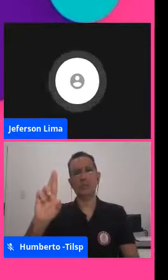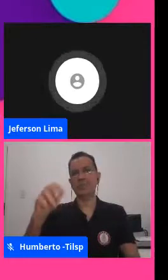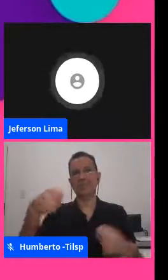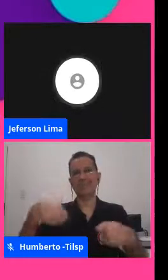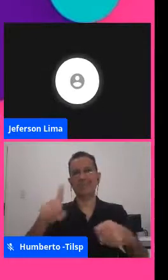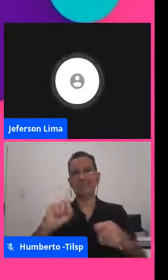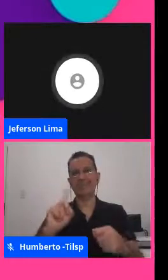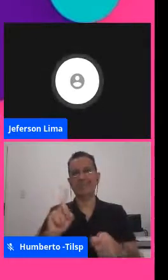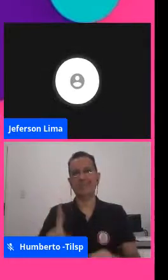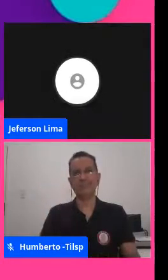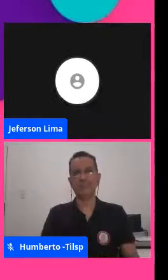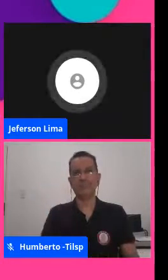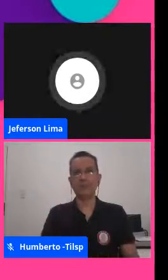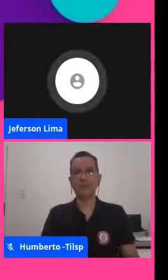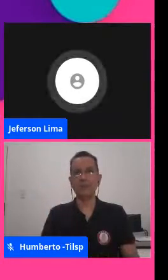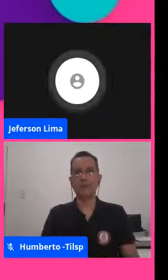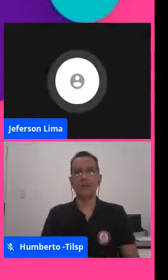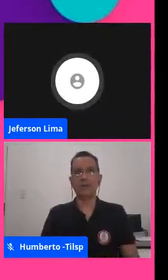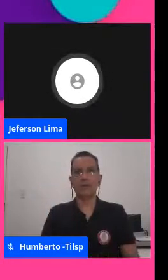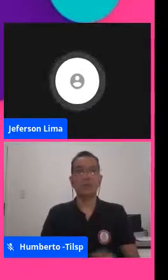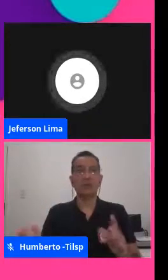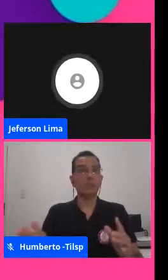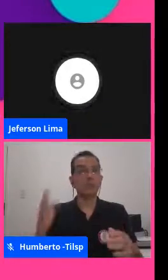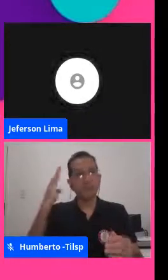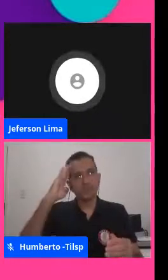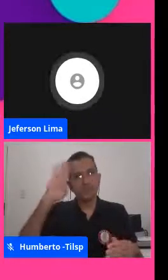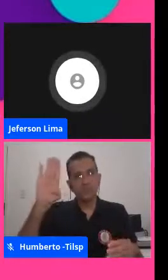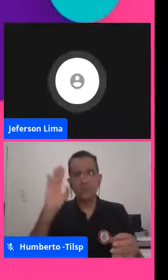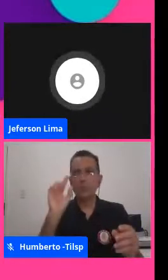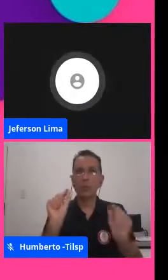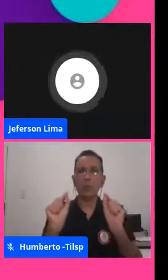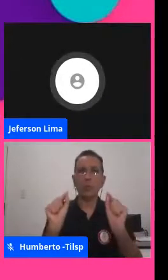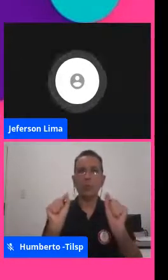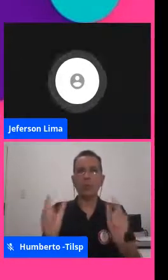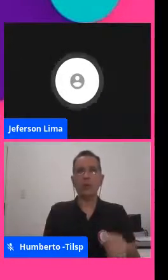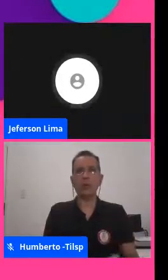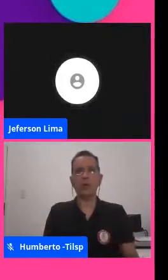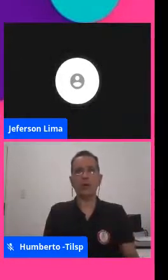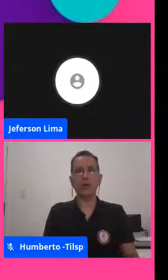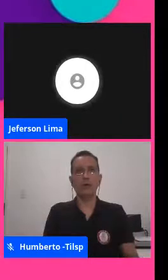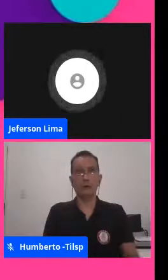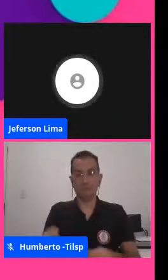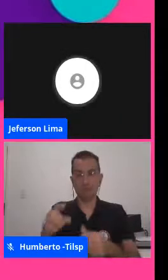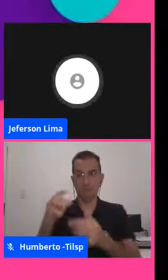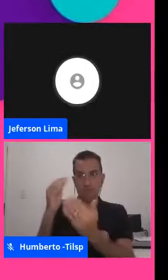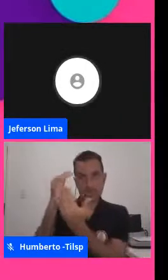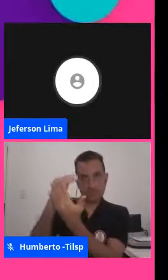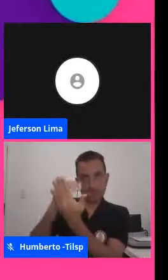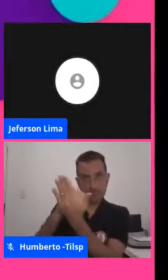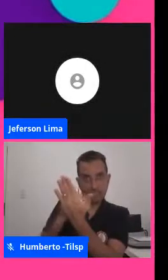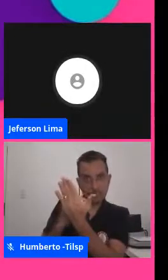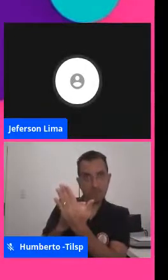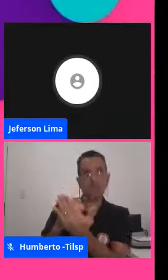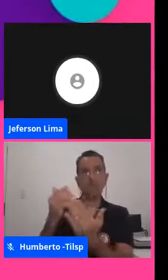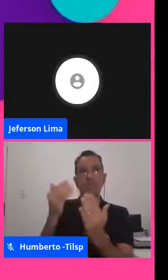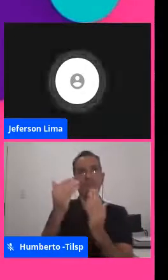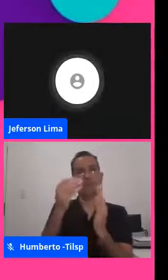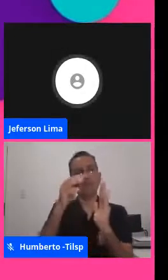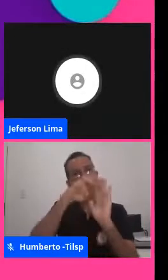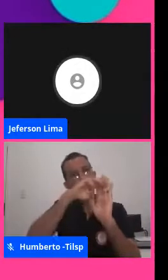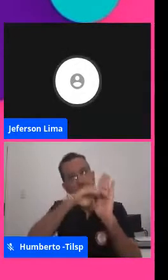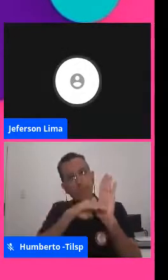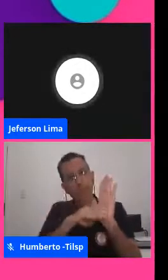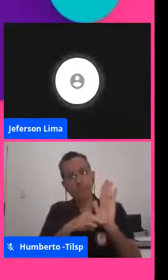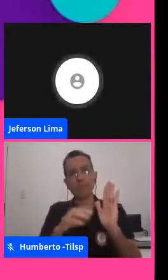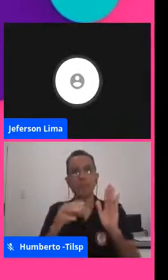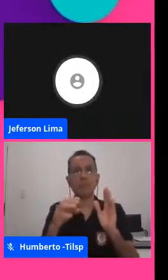trás gerenciando tudo isso. Não. A ideia aqui é que a gente vai abstrair as tarefas de ter que lidar com infraestrutura, ou seja, ter que lidar